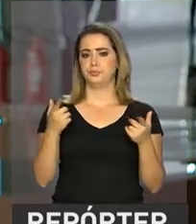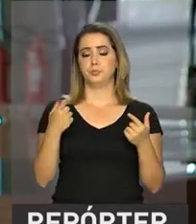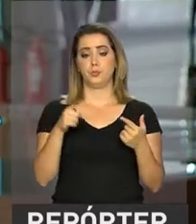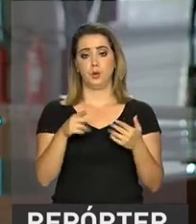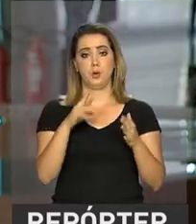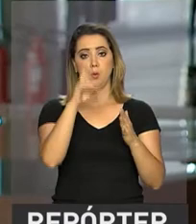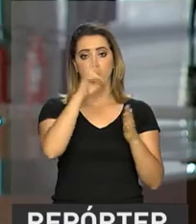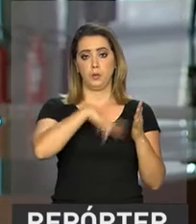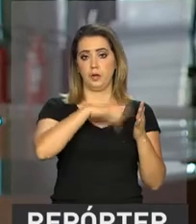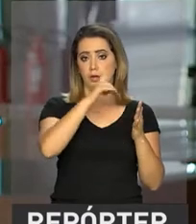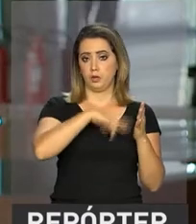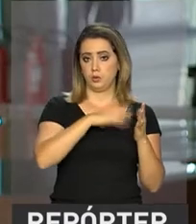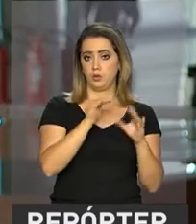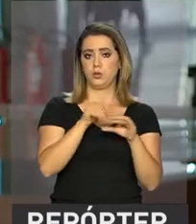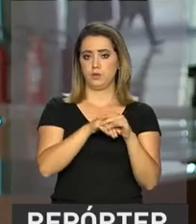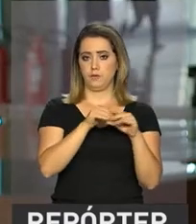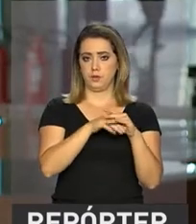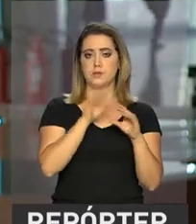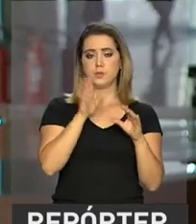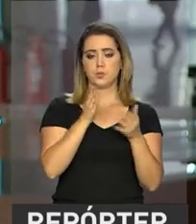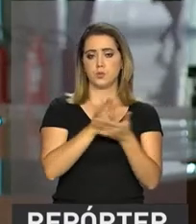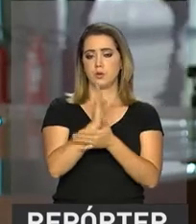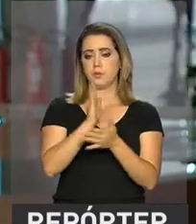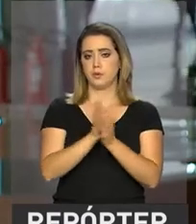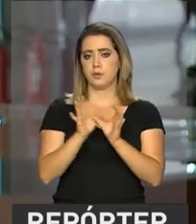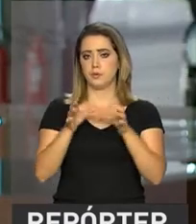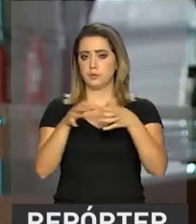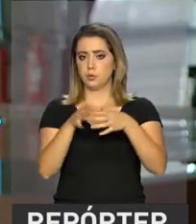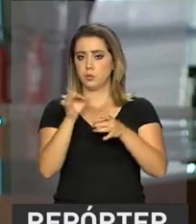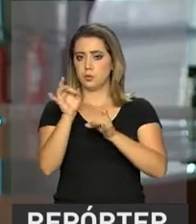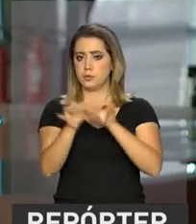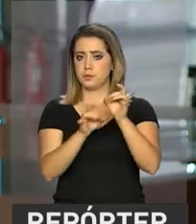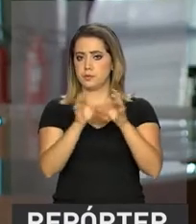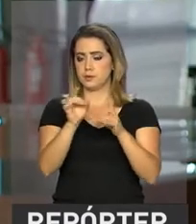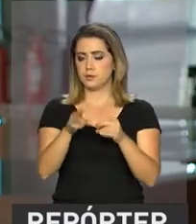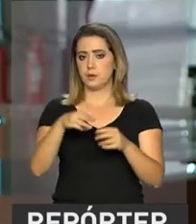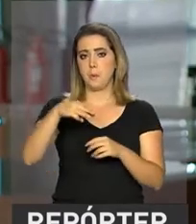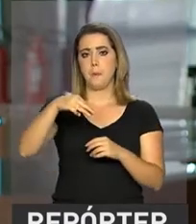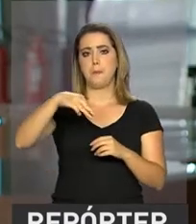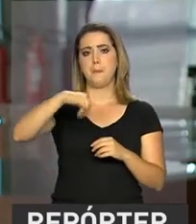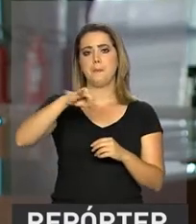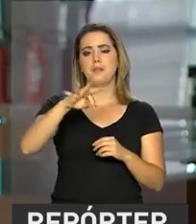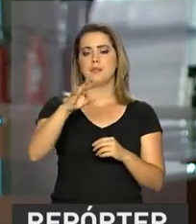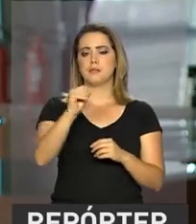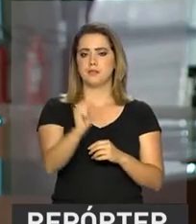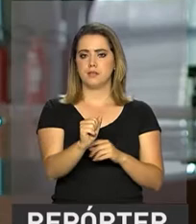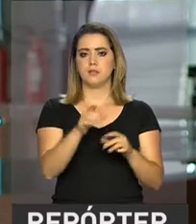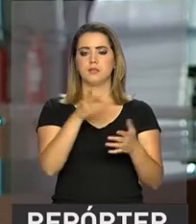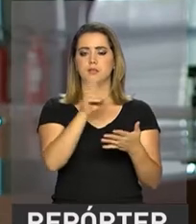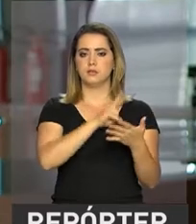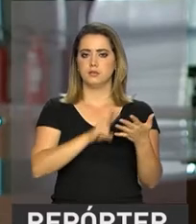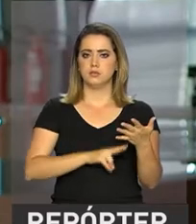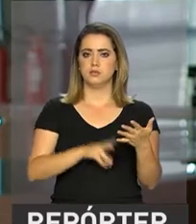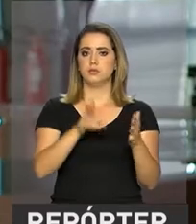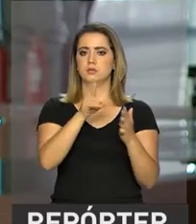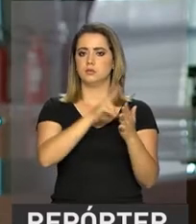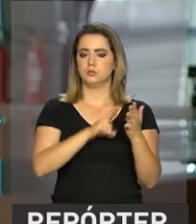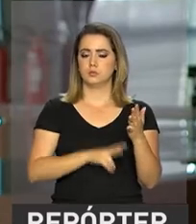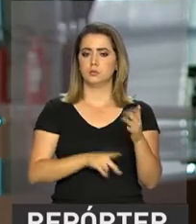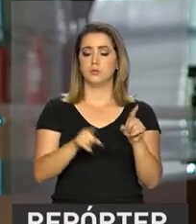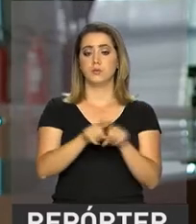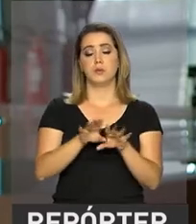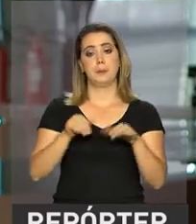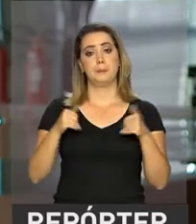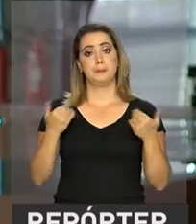deputado Newton Cardoso já foi aprovado na comissão especial mista que analisou o texto enviado pelo governo federal.